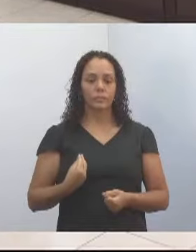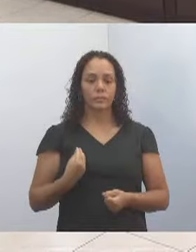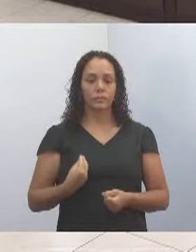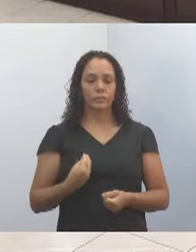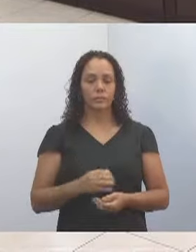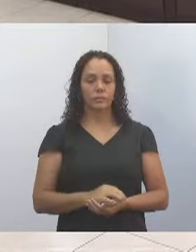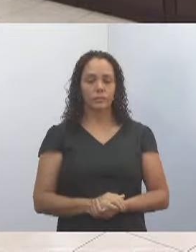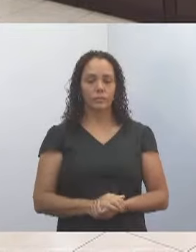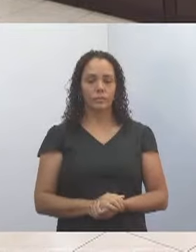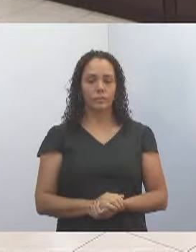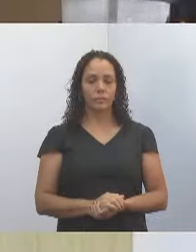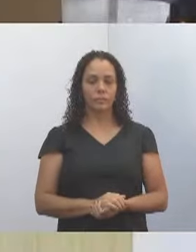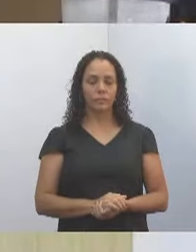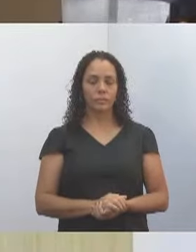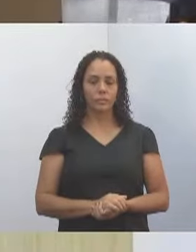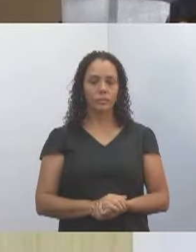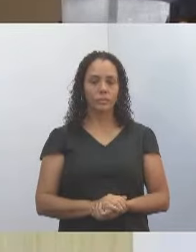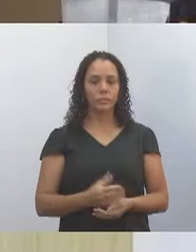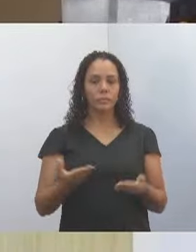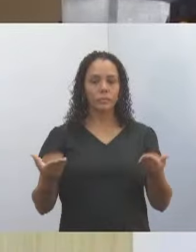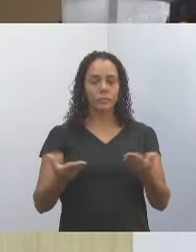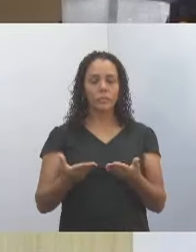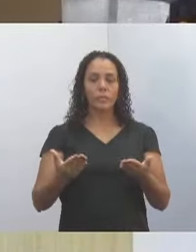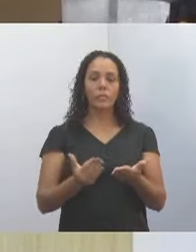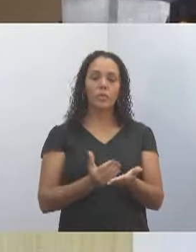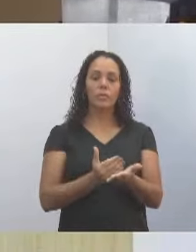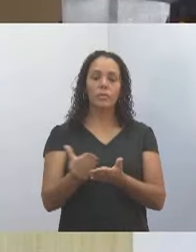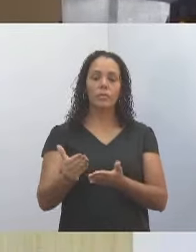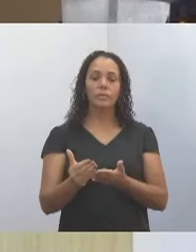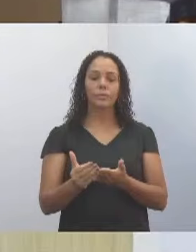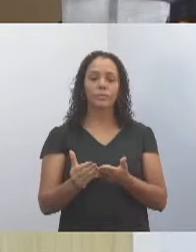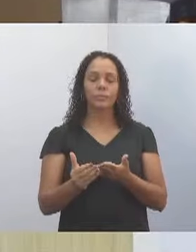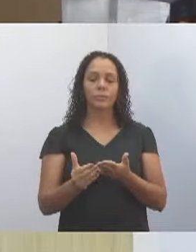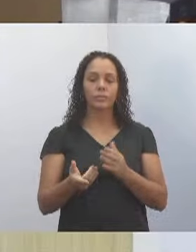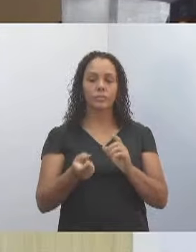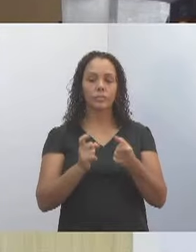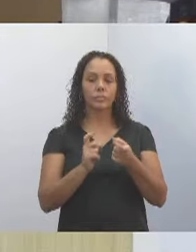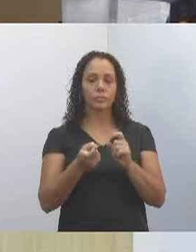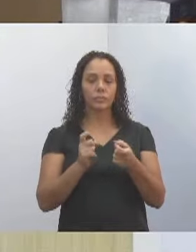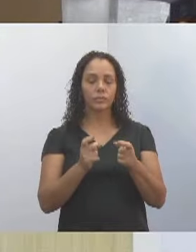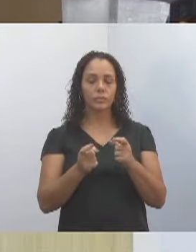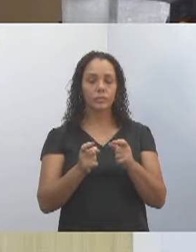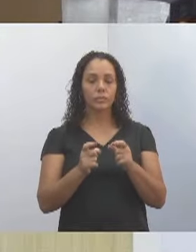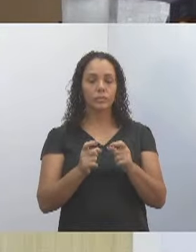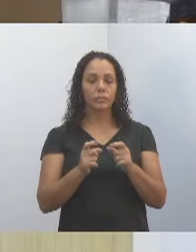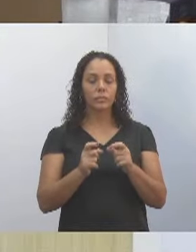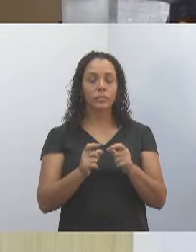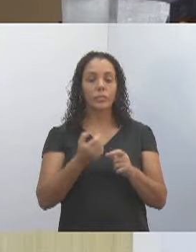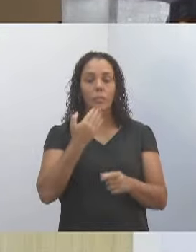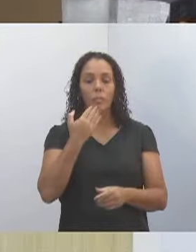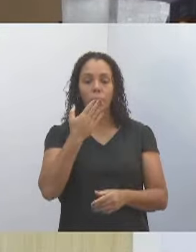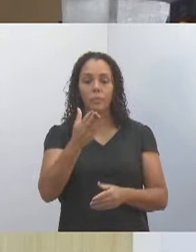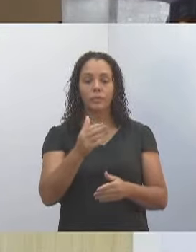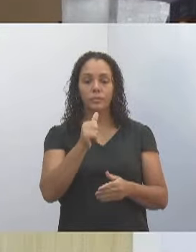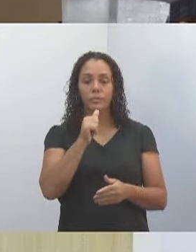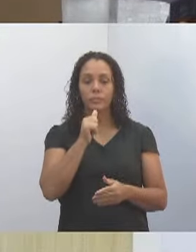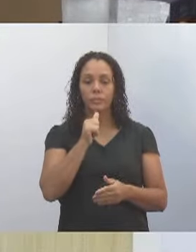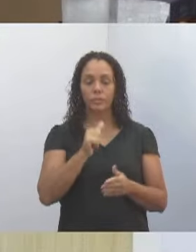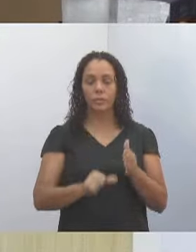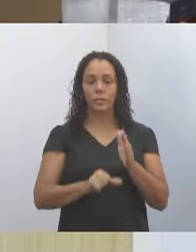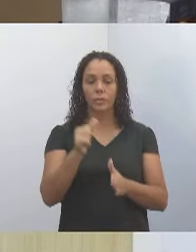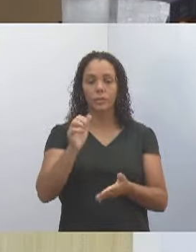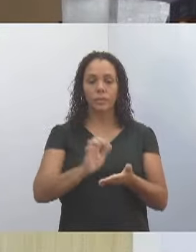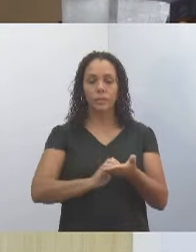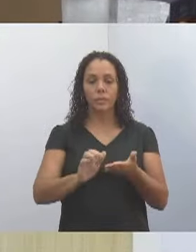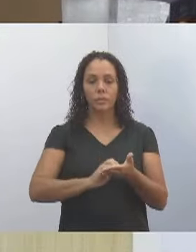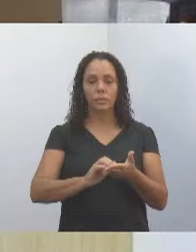presidente. Neste instante, passaremos à fase da ordem do dia. Peço ao primeiro secretário que proceda à leitura do